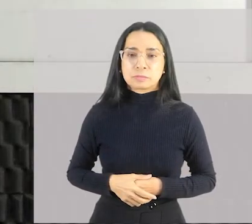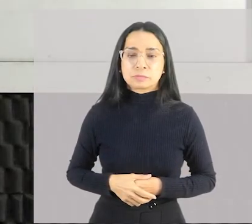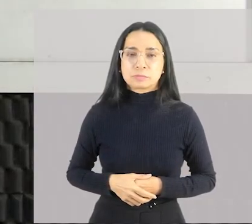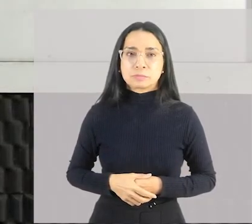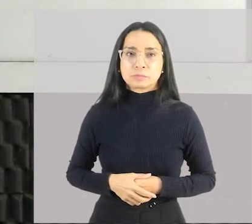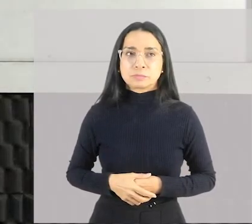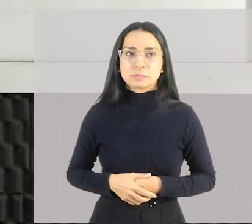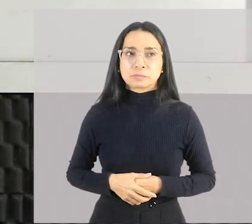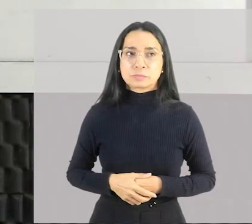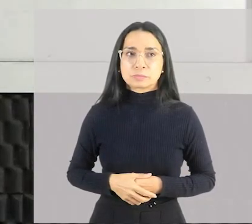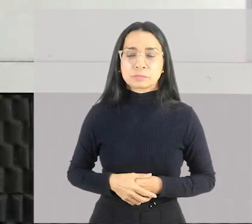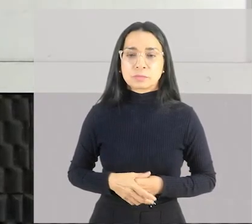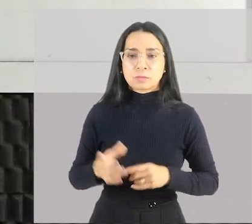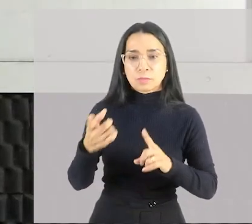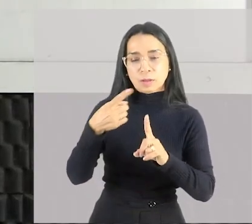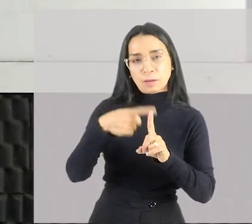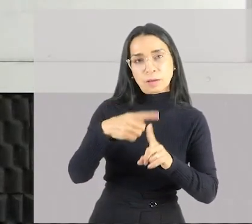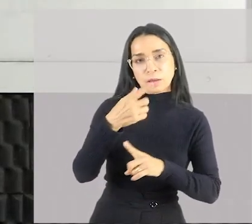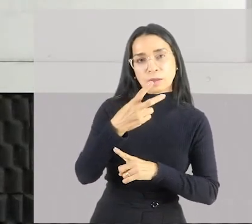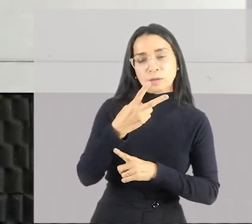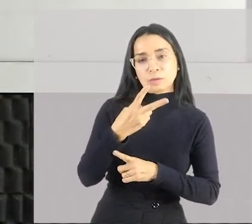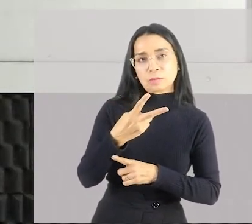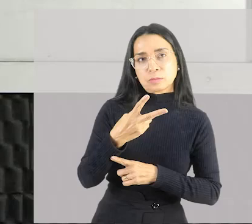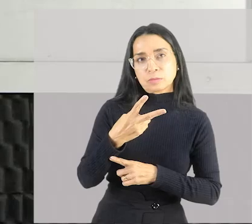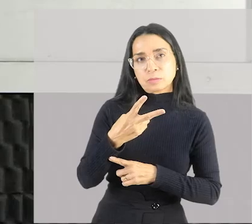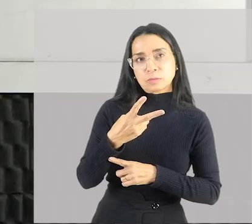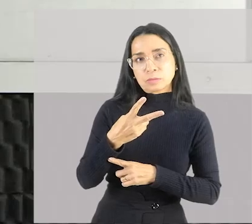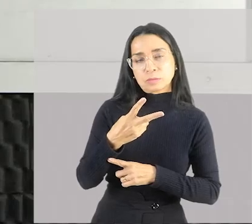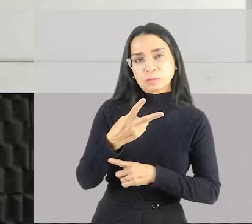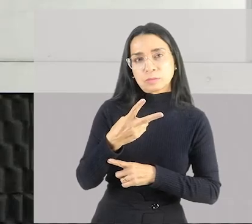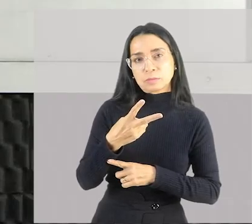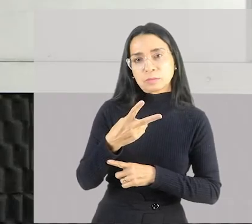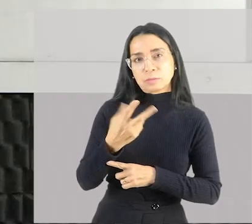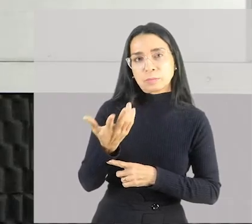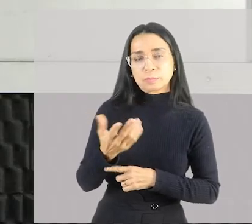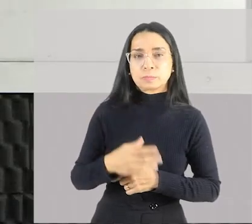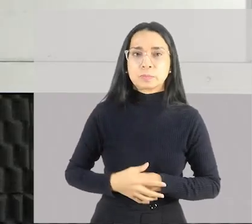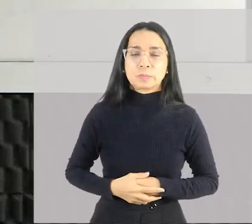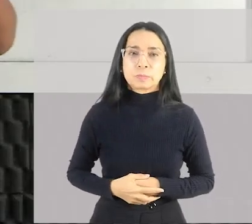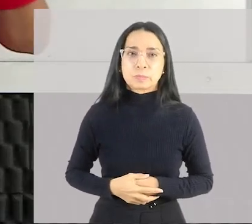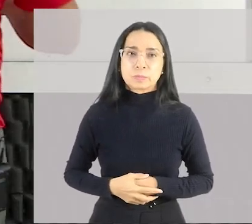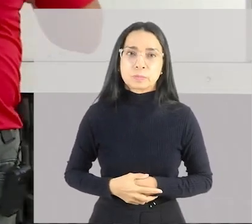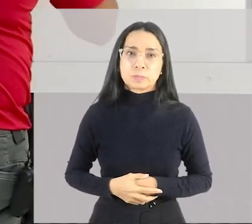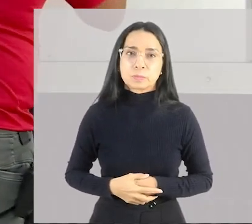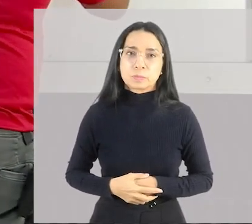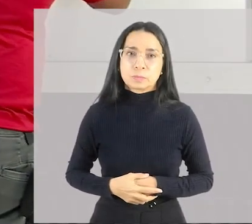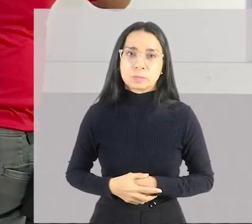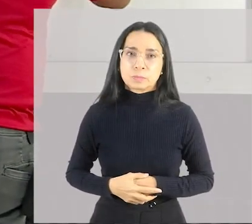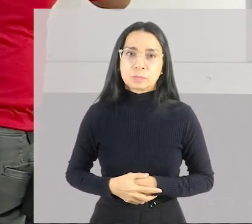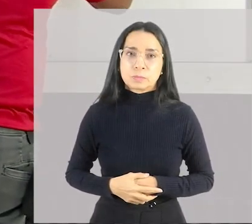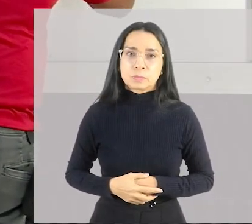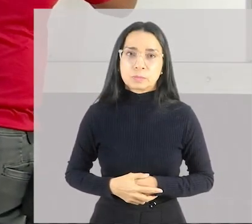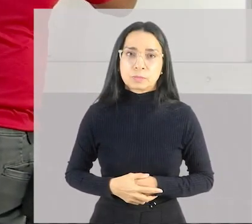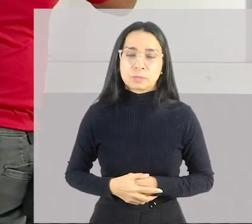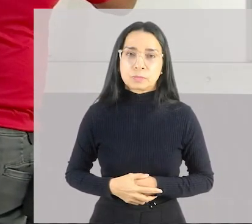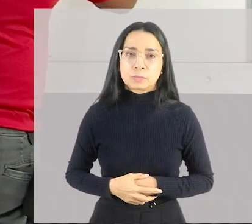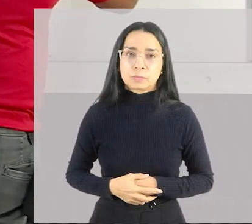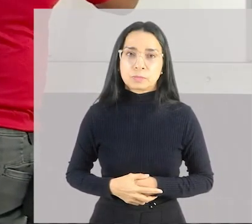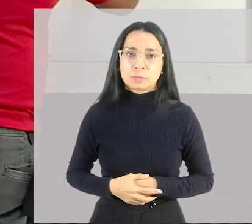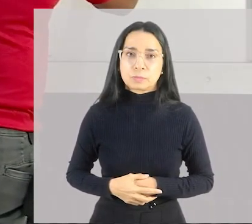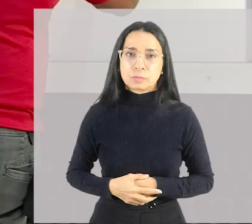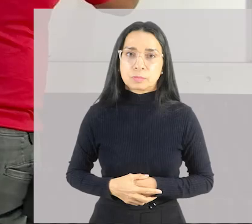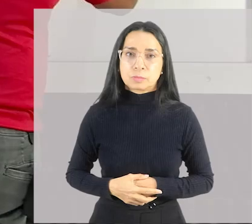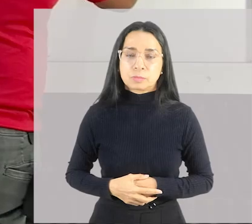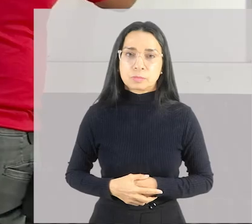aqui mais do mas para ocupar quantas vagas sete então aqui é uma combinação de